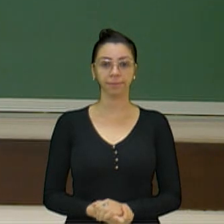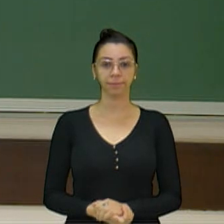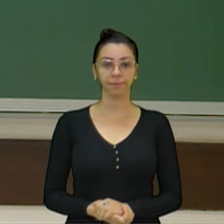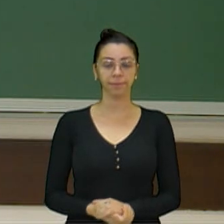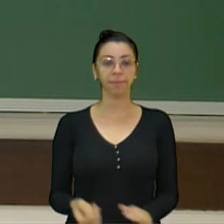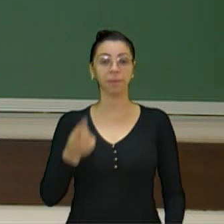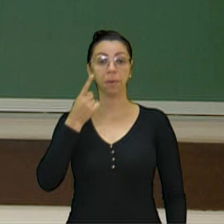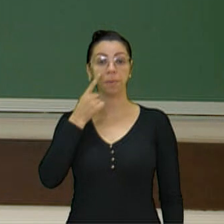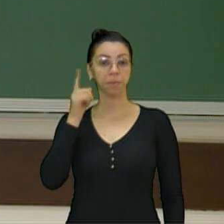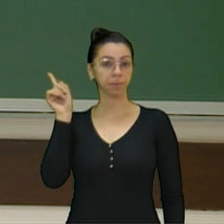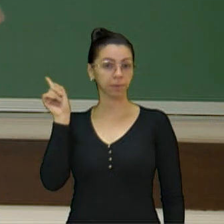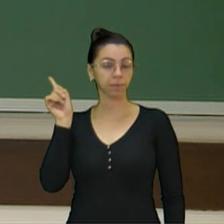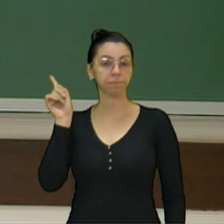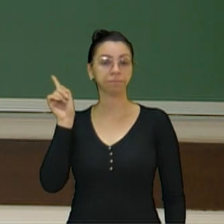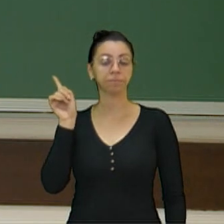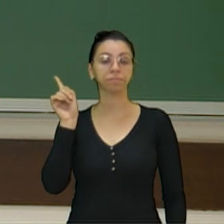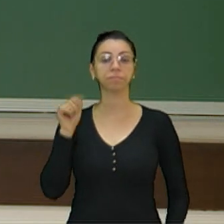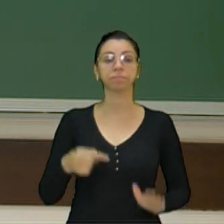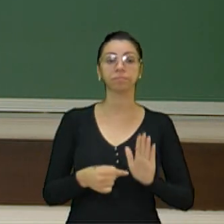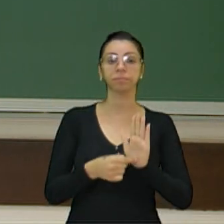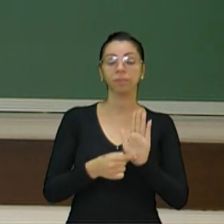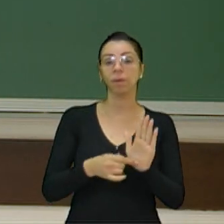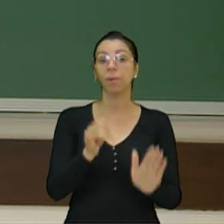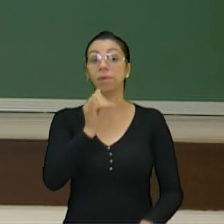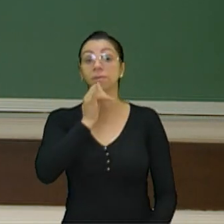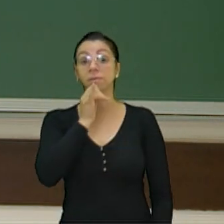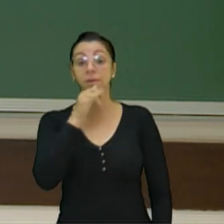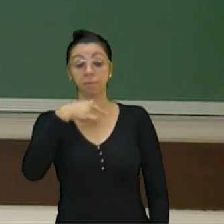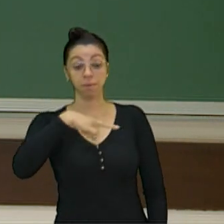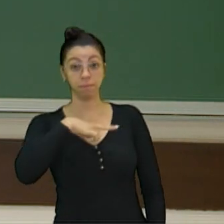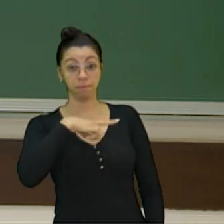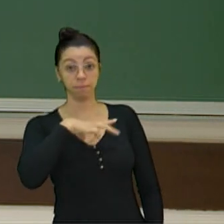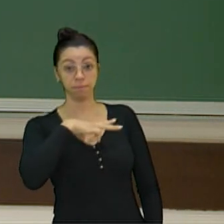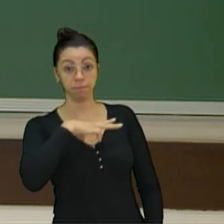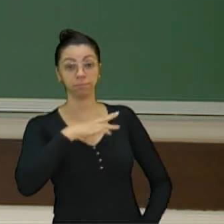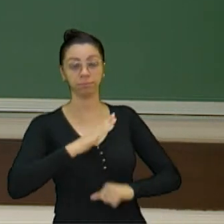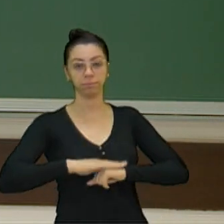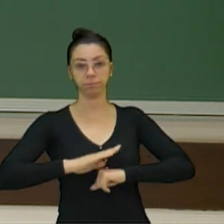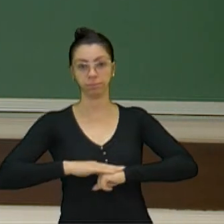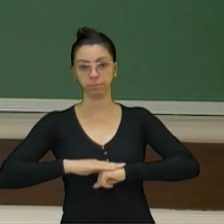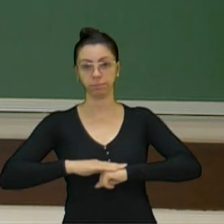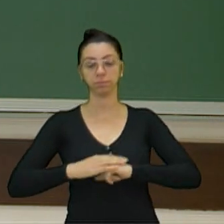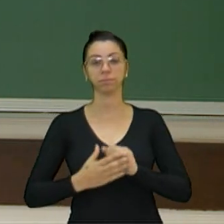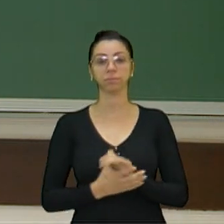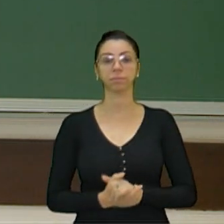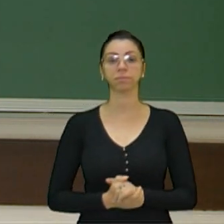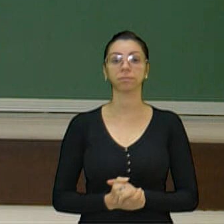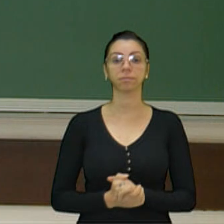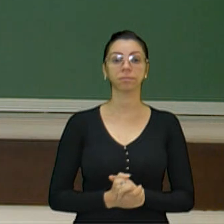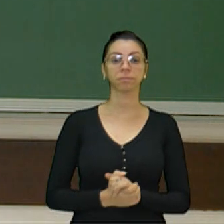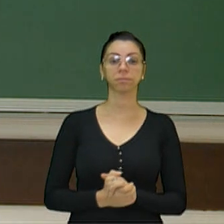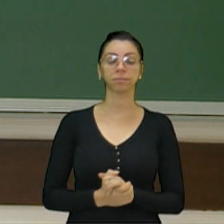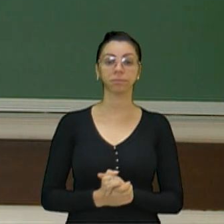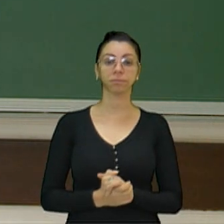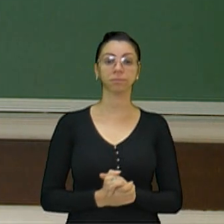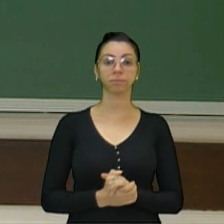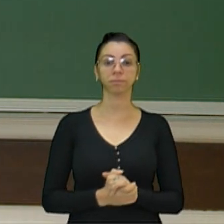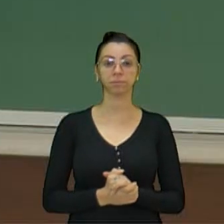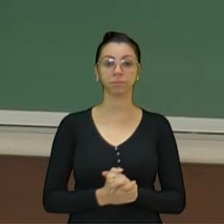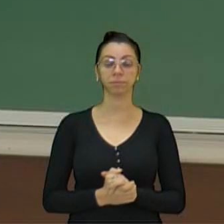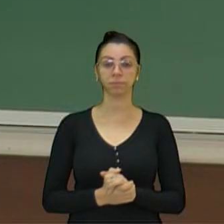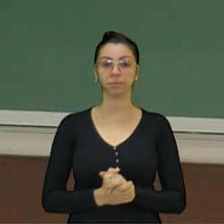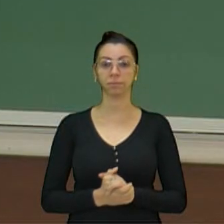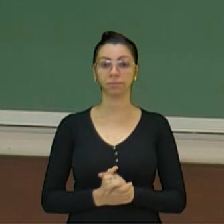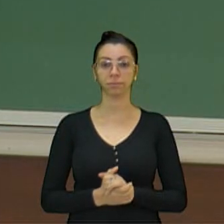Então, olha só, pessoal, o que vai aparecer aqui são exemplos que eu coloquei, mas daí cada um com a sua resposta. Então, por exemplo, I like to go to